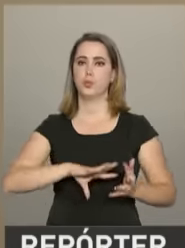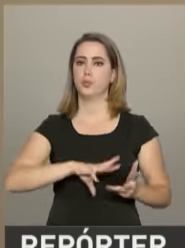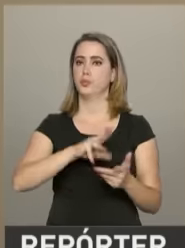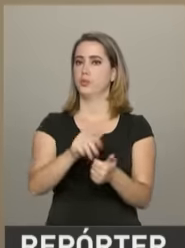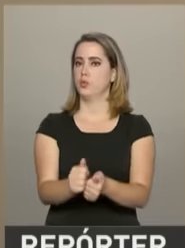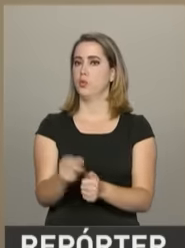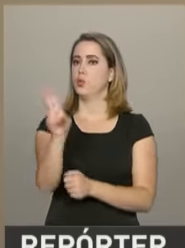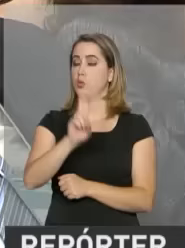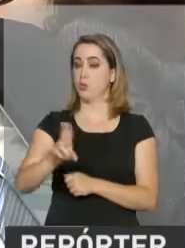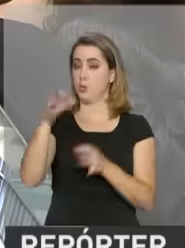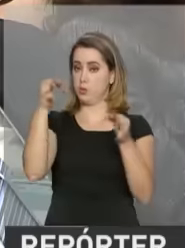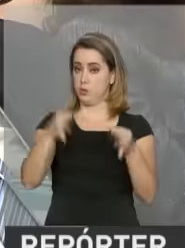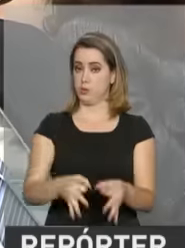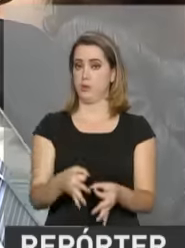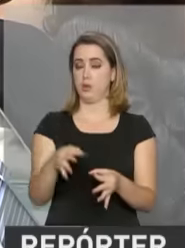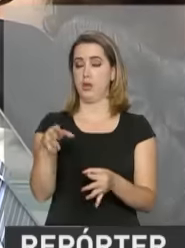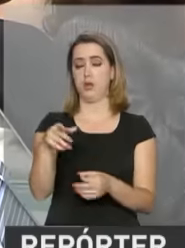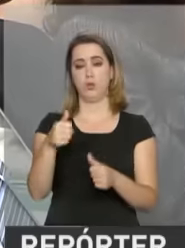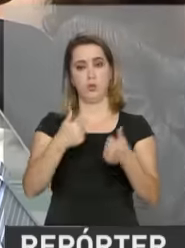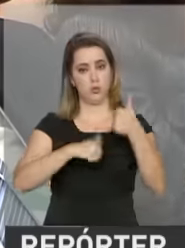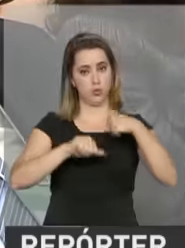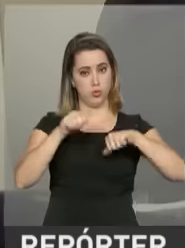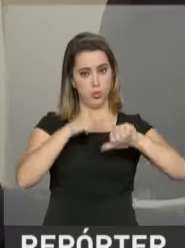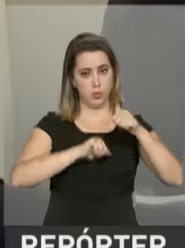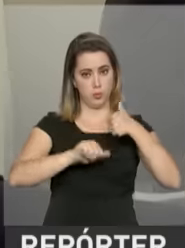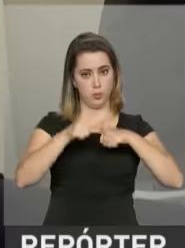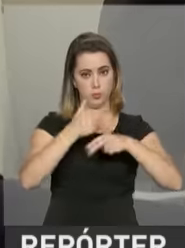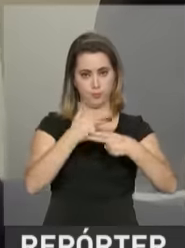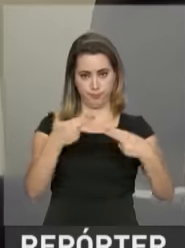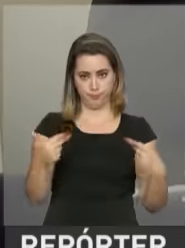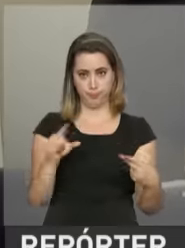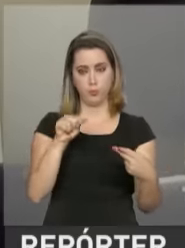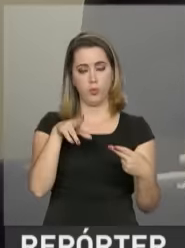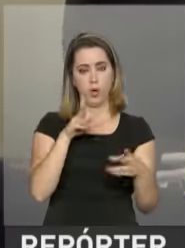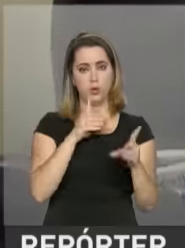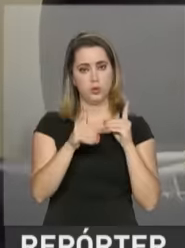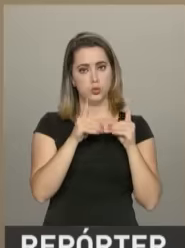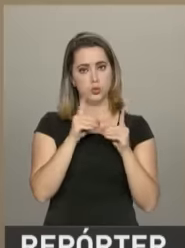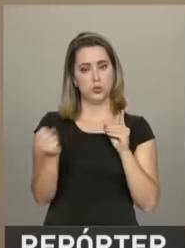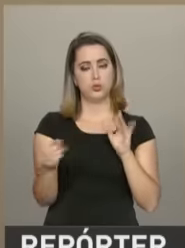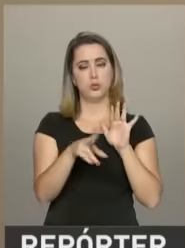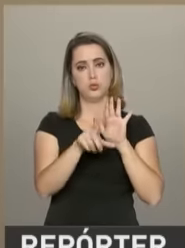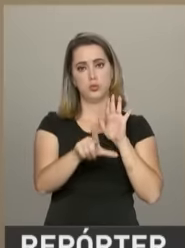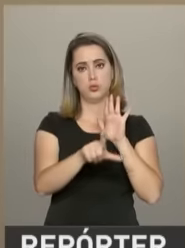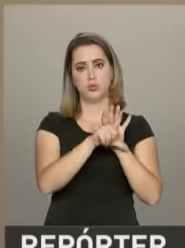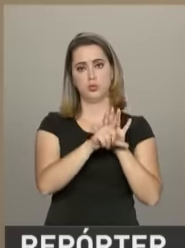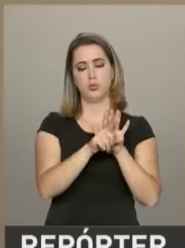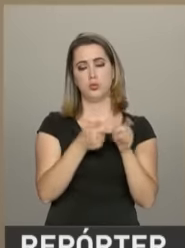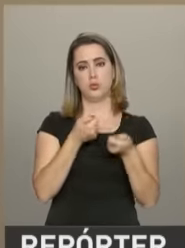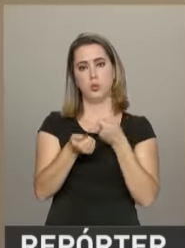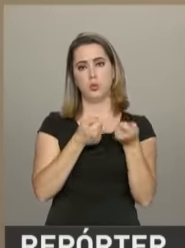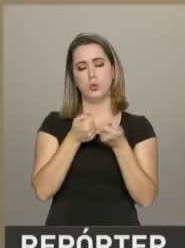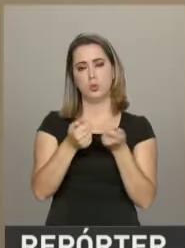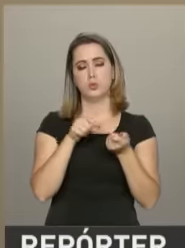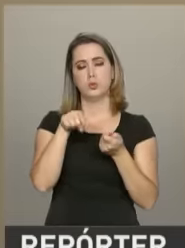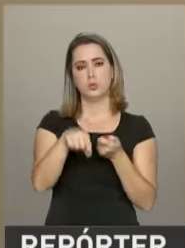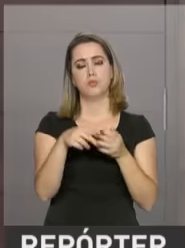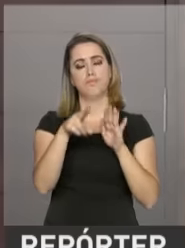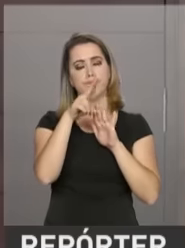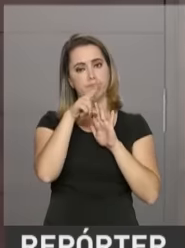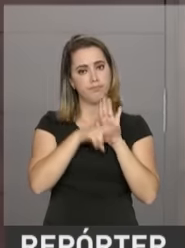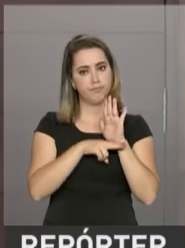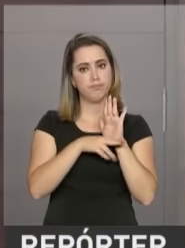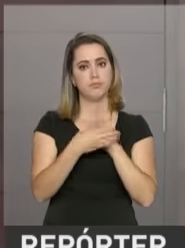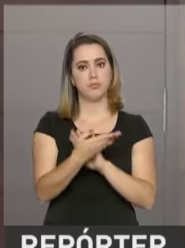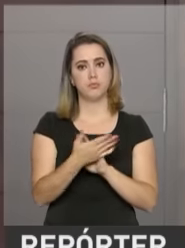de produtos químicos e ressaltou que o país discute a aprovação de uma nova lei para regulamentar esse tipo de atividade.